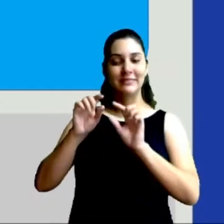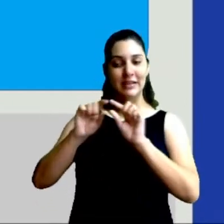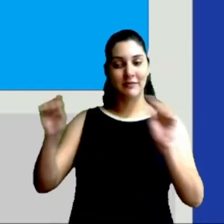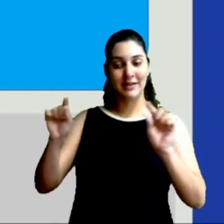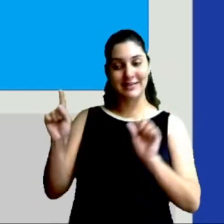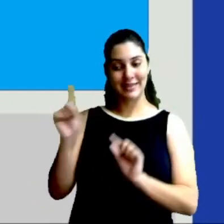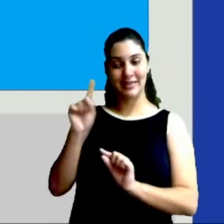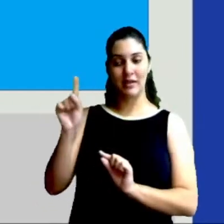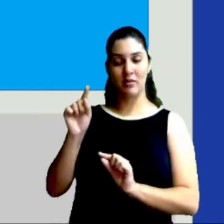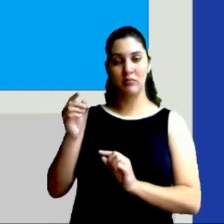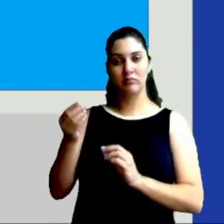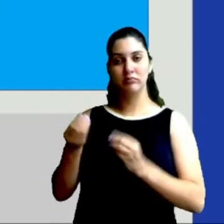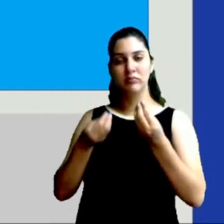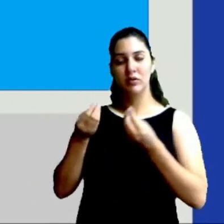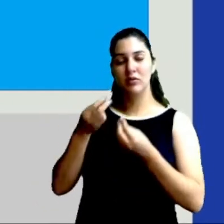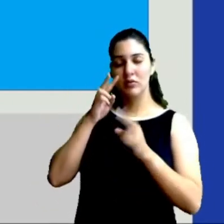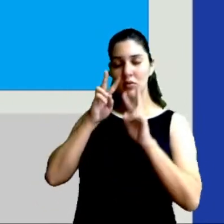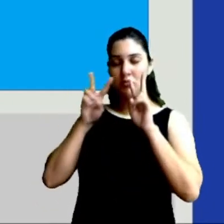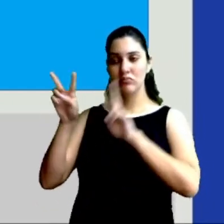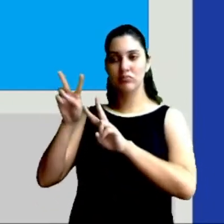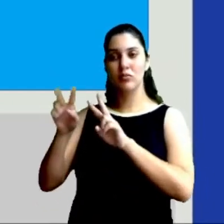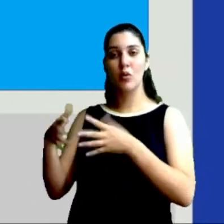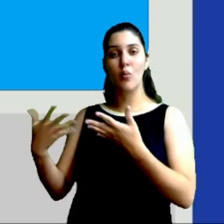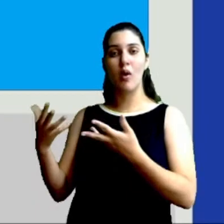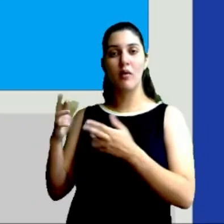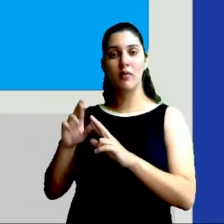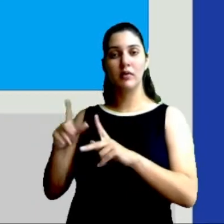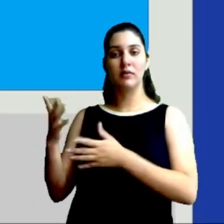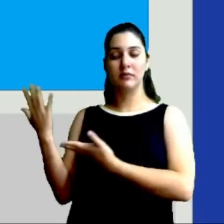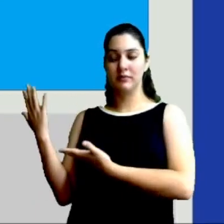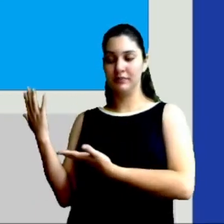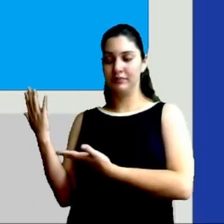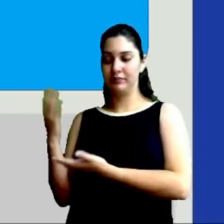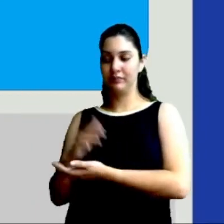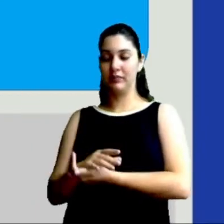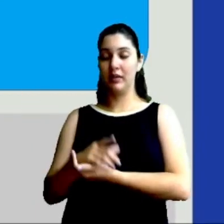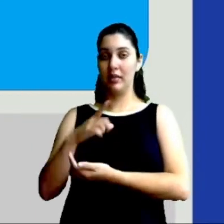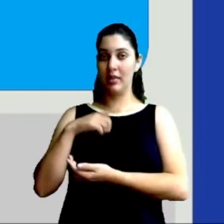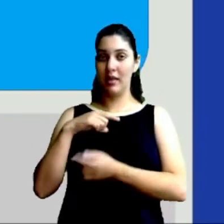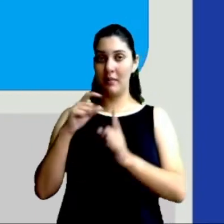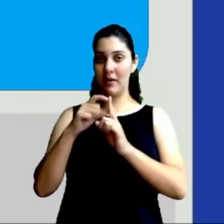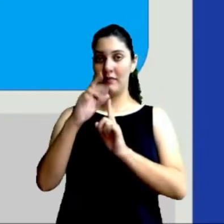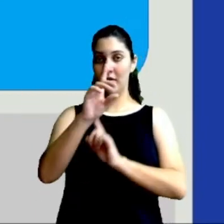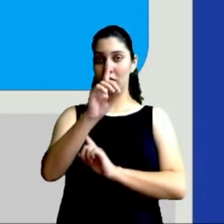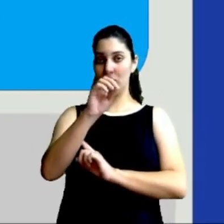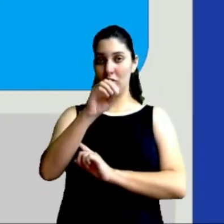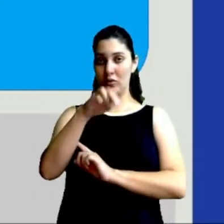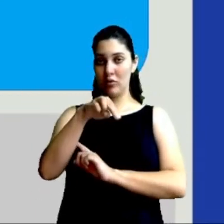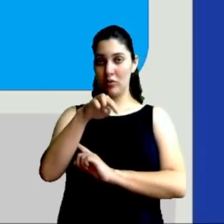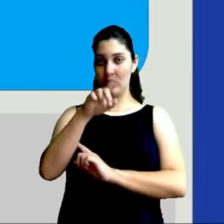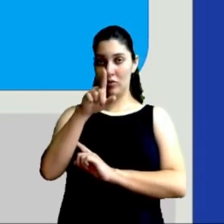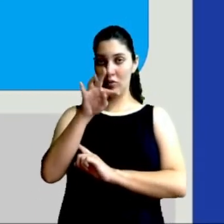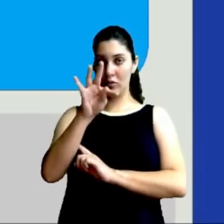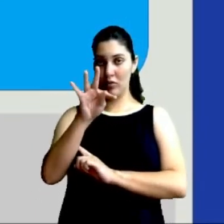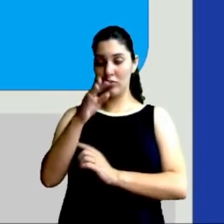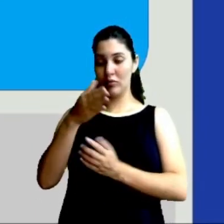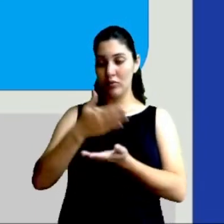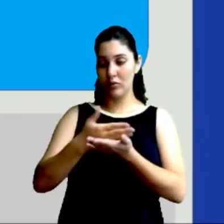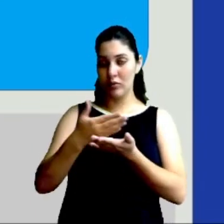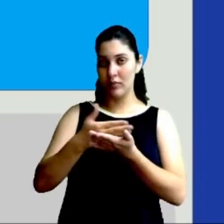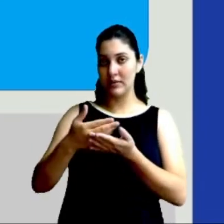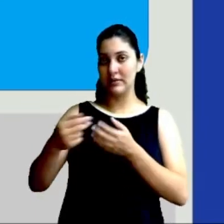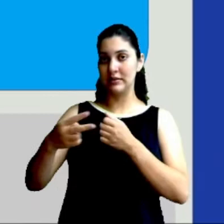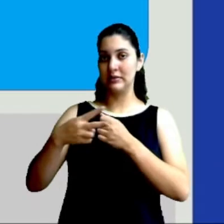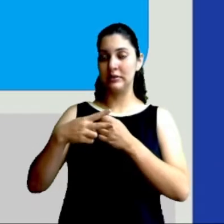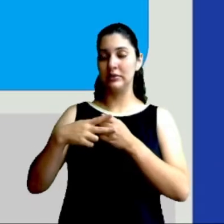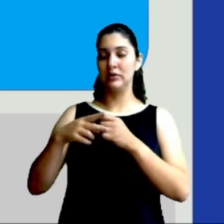observa a frase. Qual foi a diferença, gente? É o uso do don't iniciando tua frase. Na negative form, na forma negativa, eu